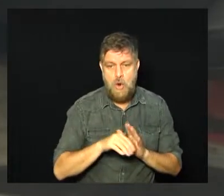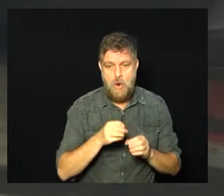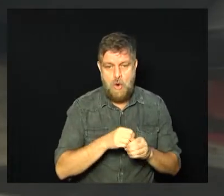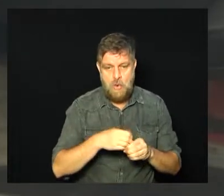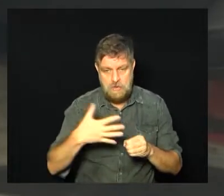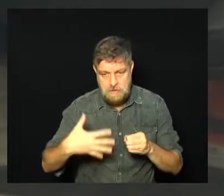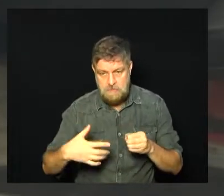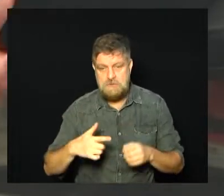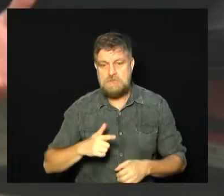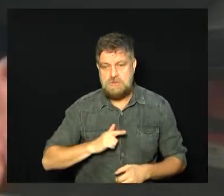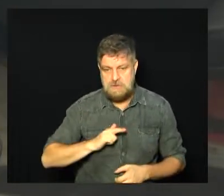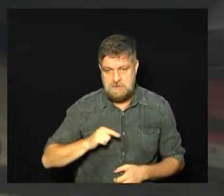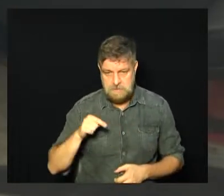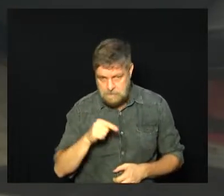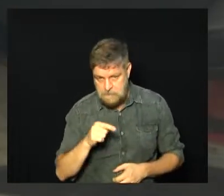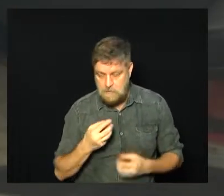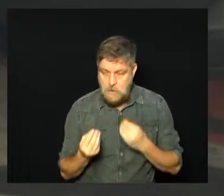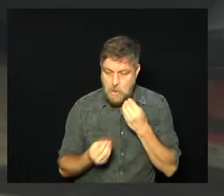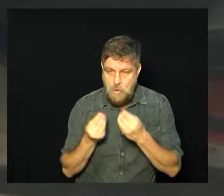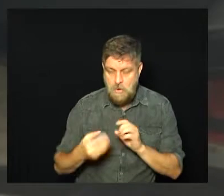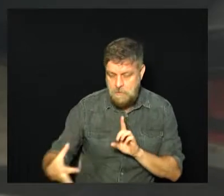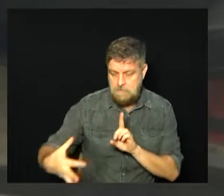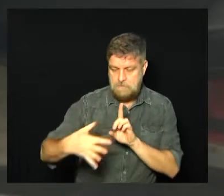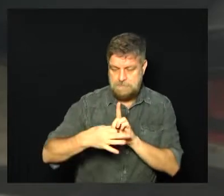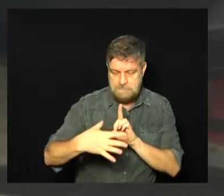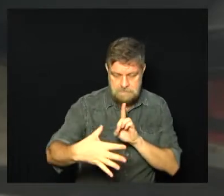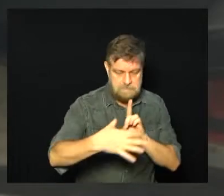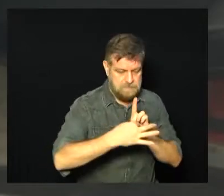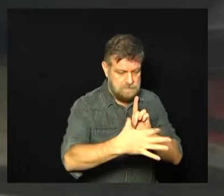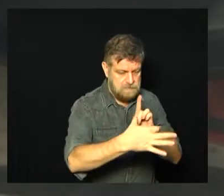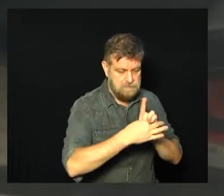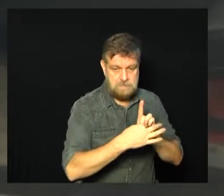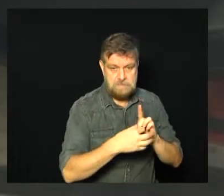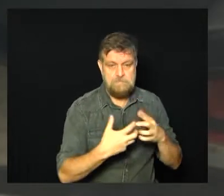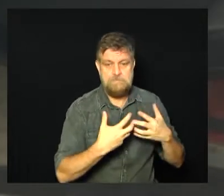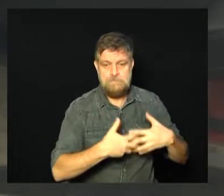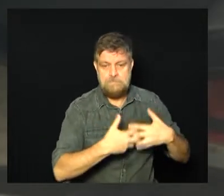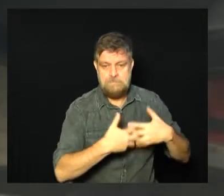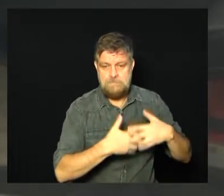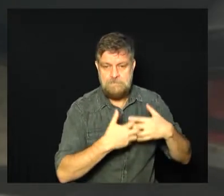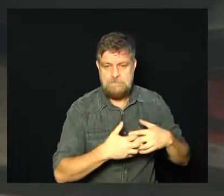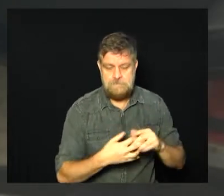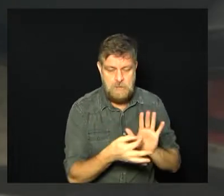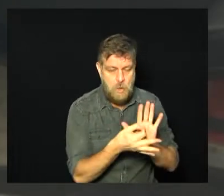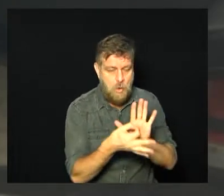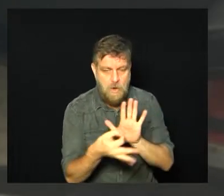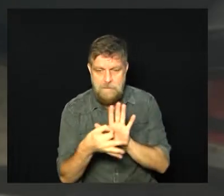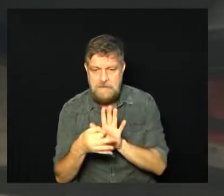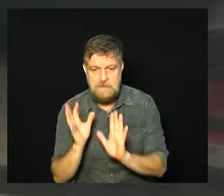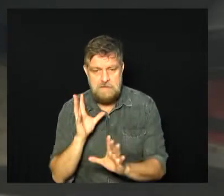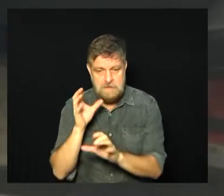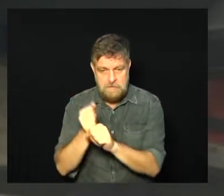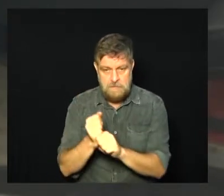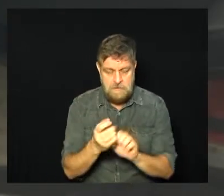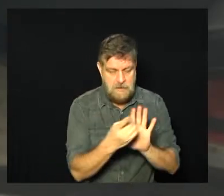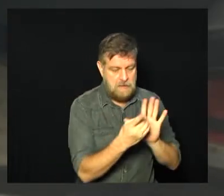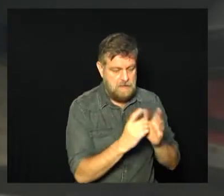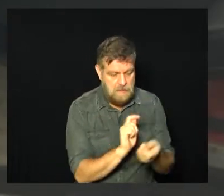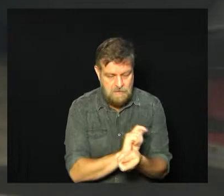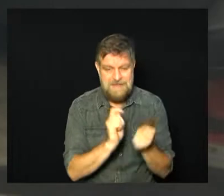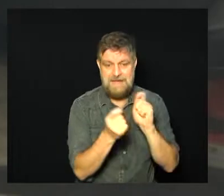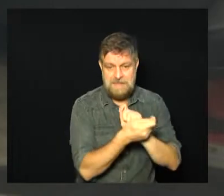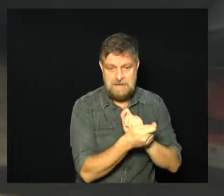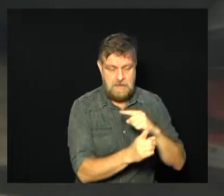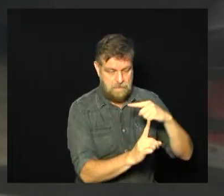pode ser construído em conjunto. Todas as considerações são extremamente positivas, as modificações. Tem